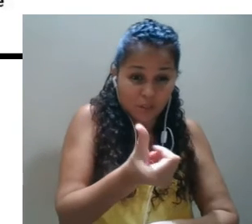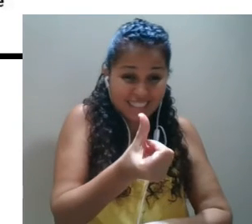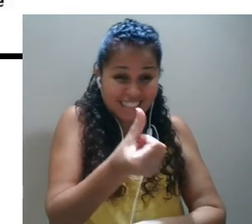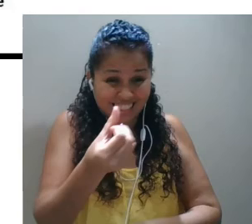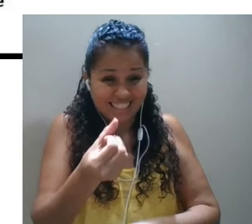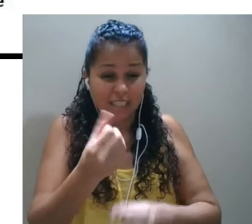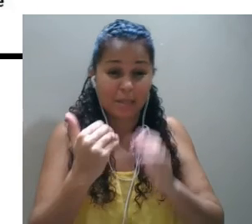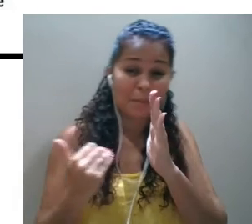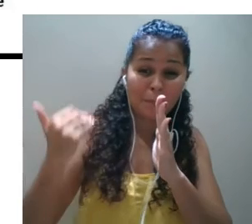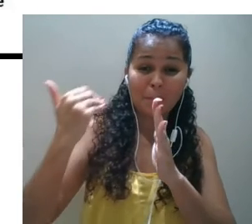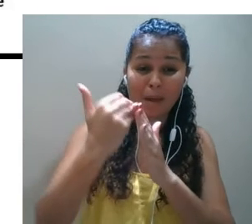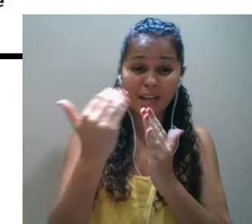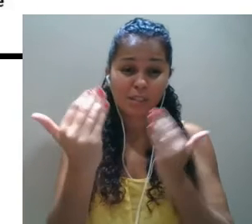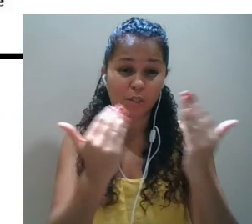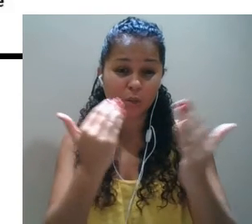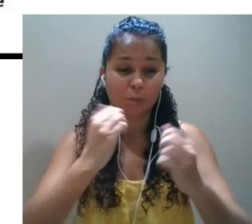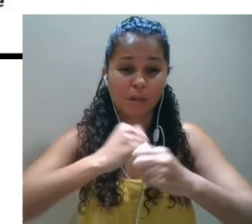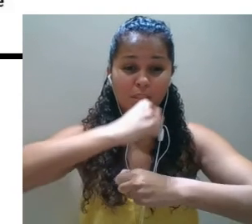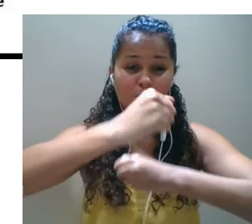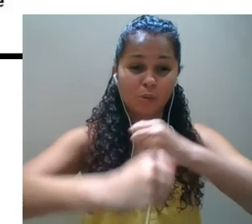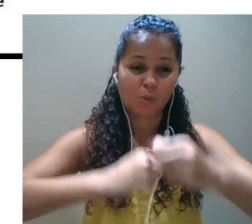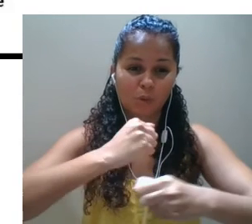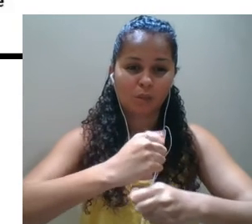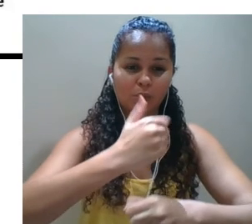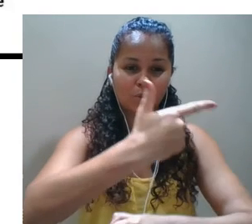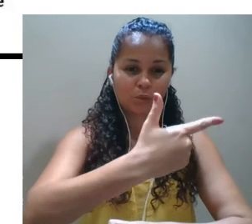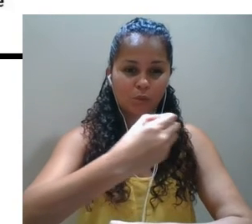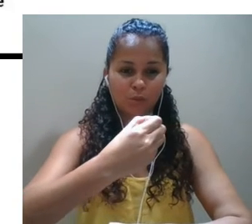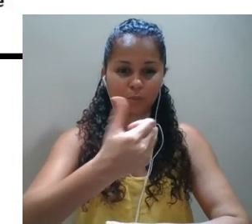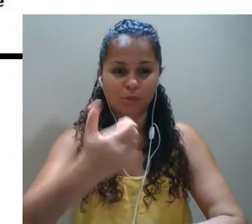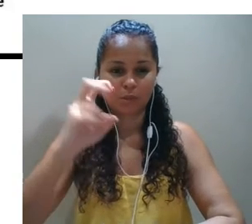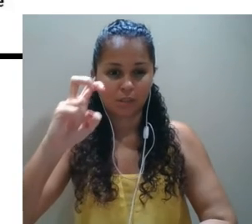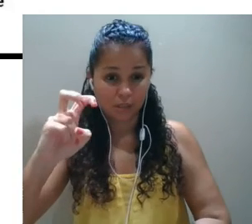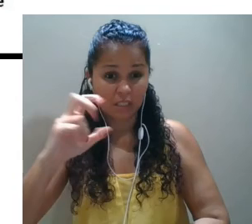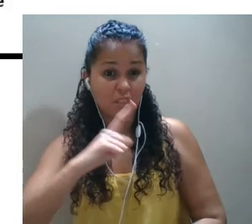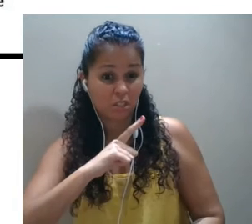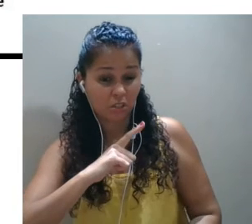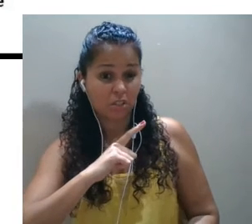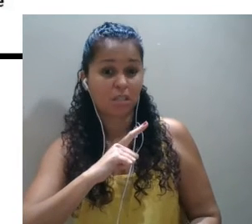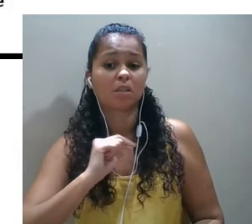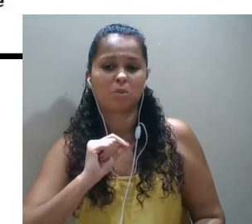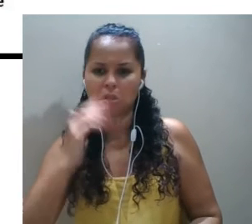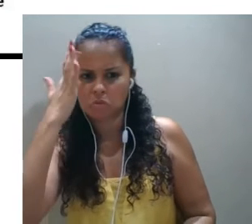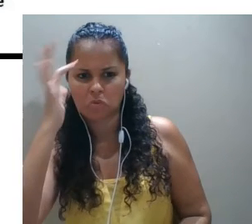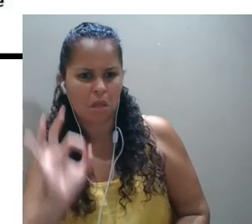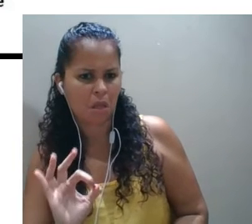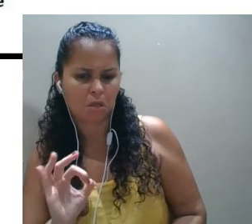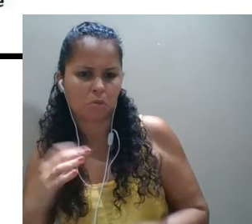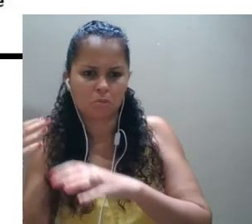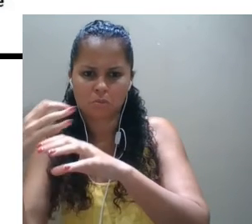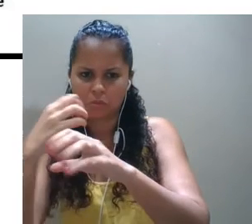as vendas em 2015. Então, olha só, você tinha aqui um total de vendas em 2015, que eu não sei quanto